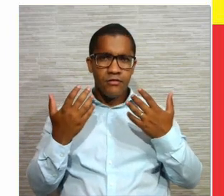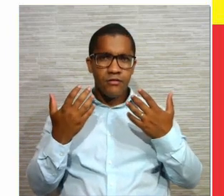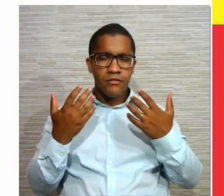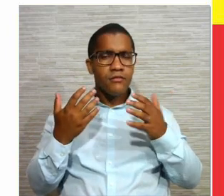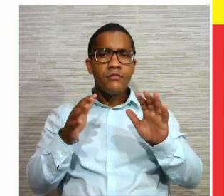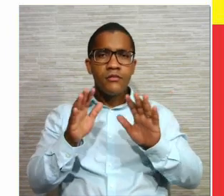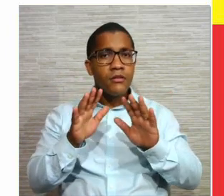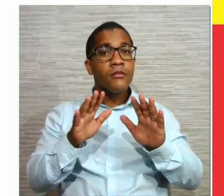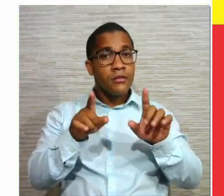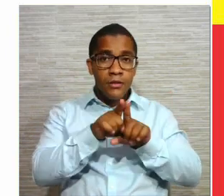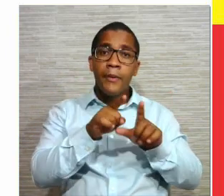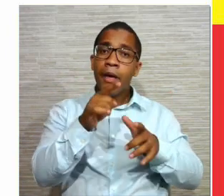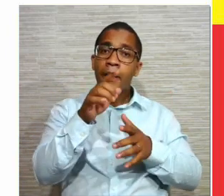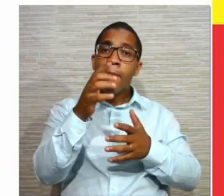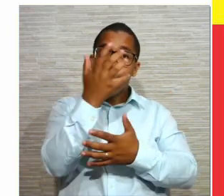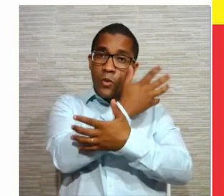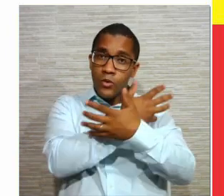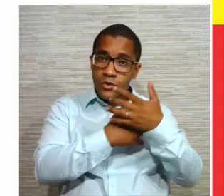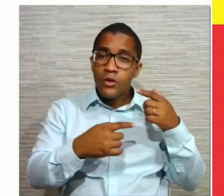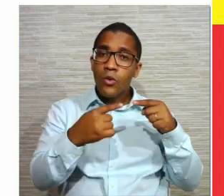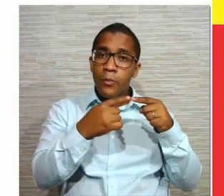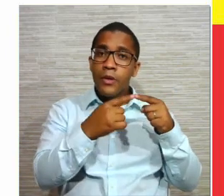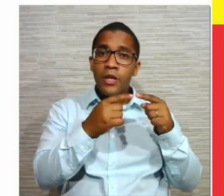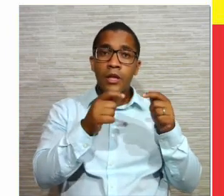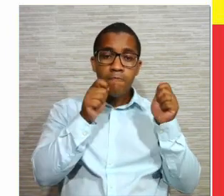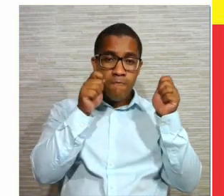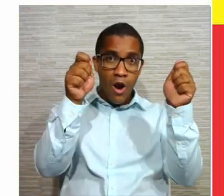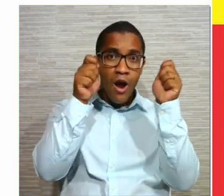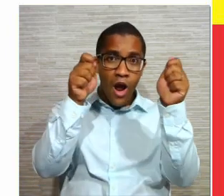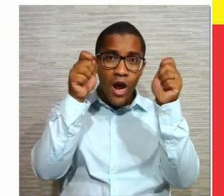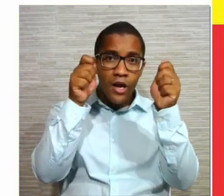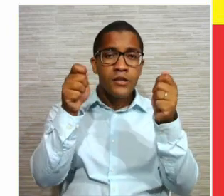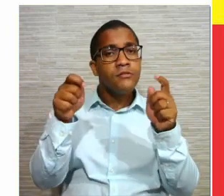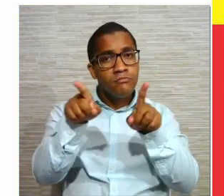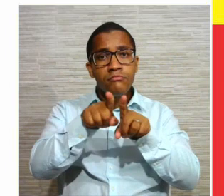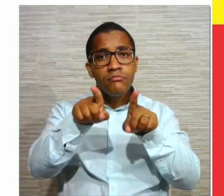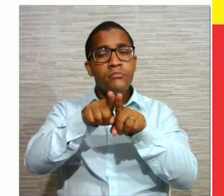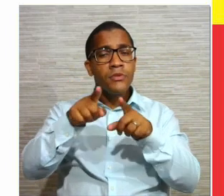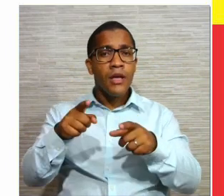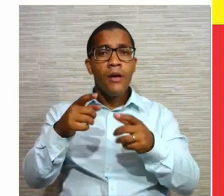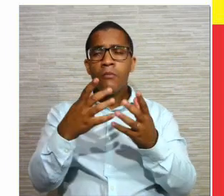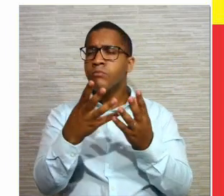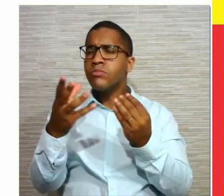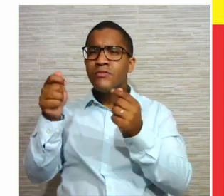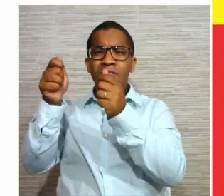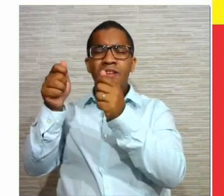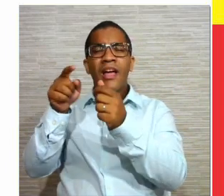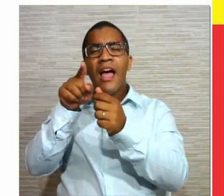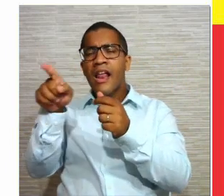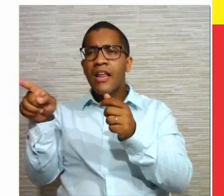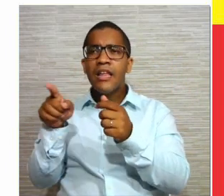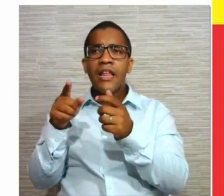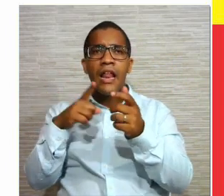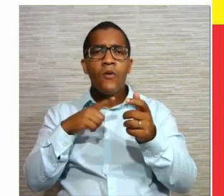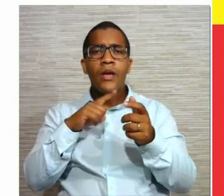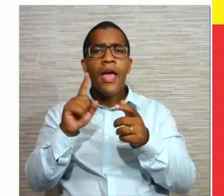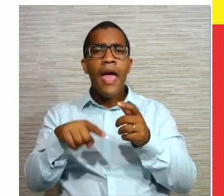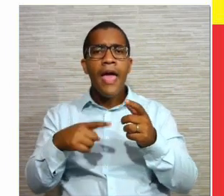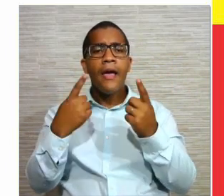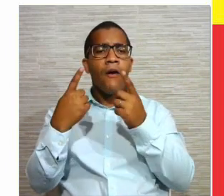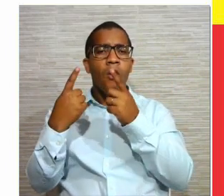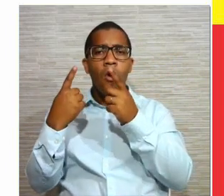para protestar. Então muitos artistas usaram a música como uma forma de protesto, para denunciar o que